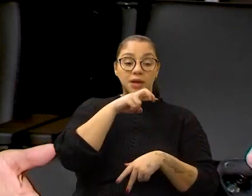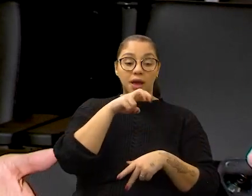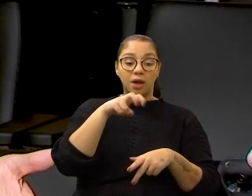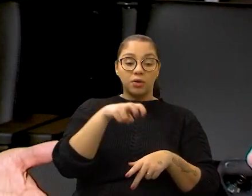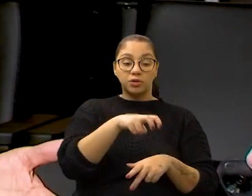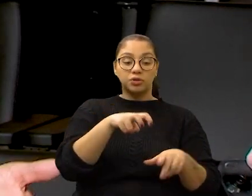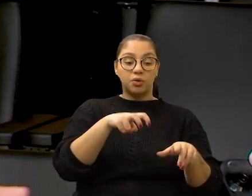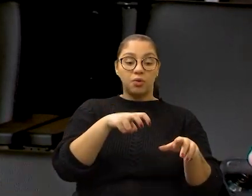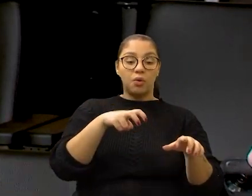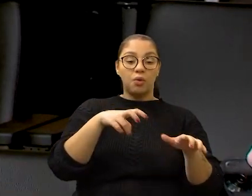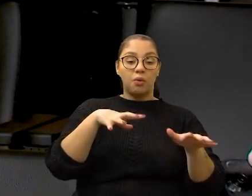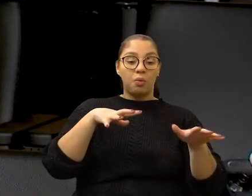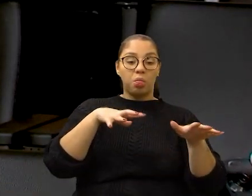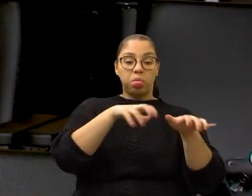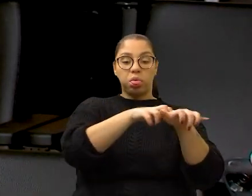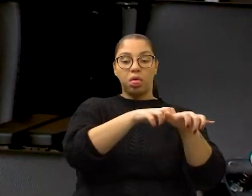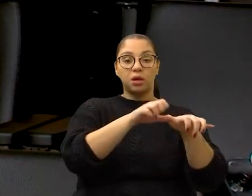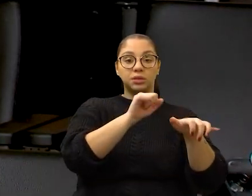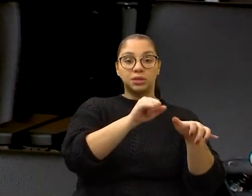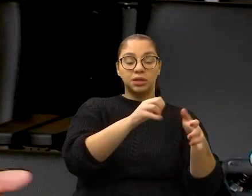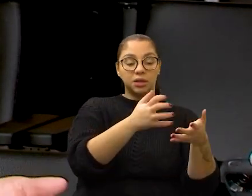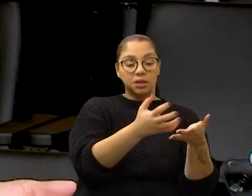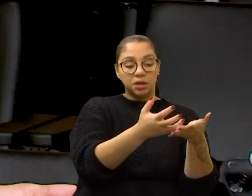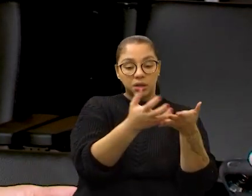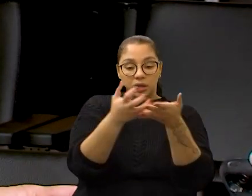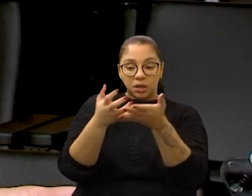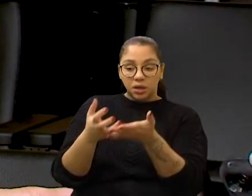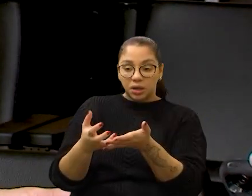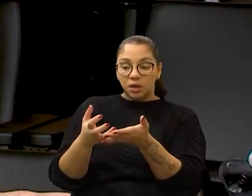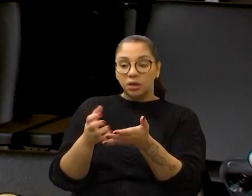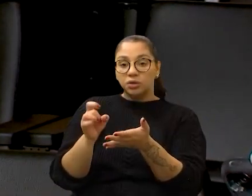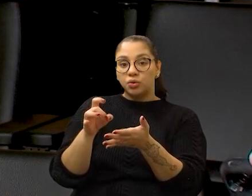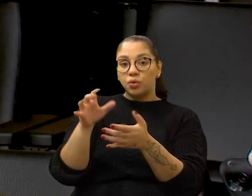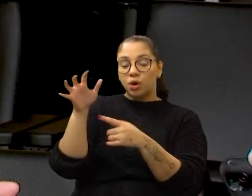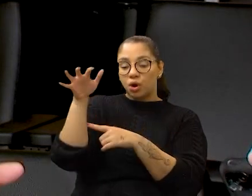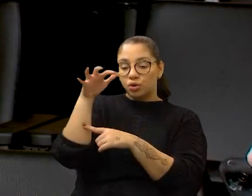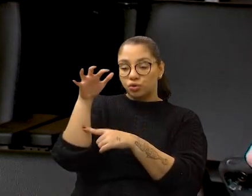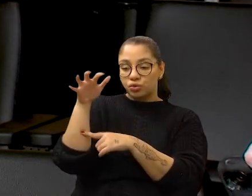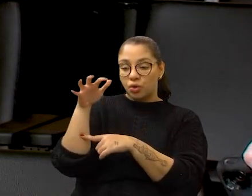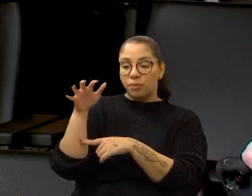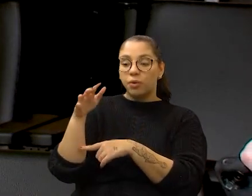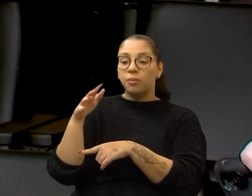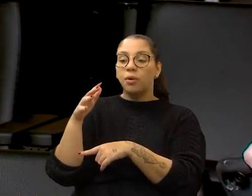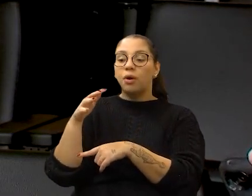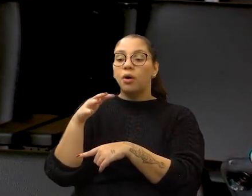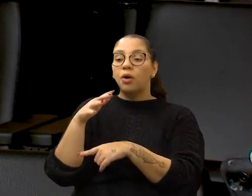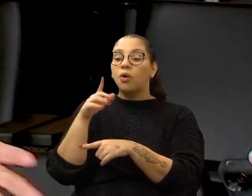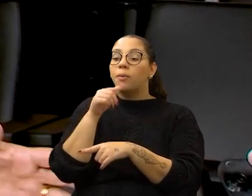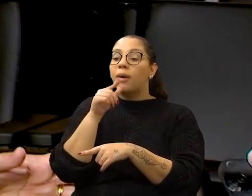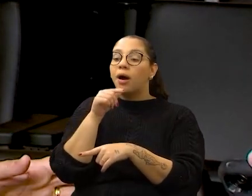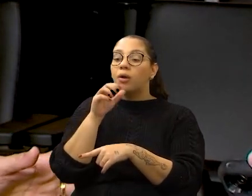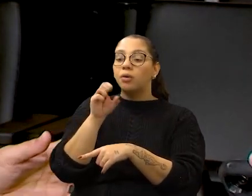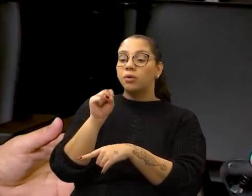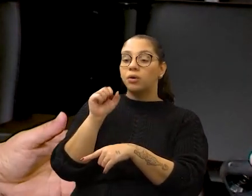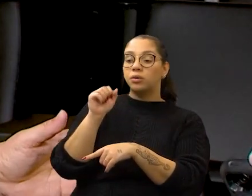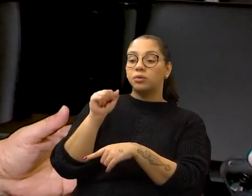e você recolher ele, pôr dentro da sua casa para ele ficar num lugar mais na sombra, ou para jogar uma aguinha,